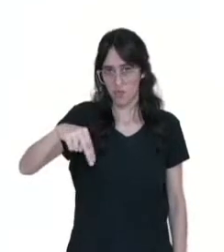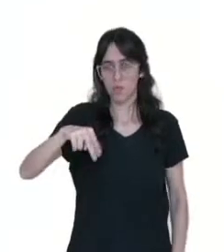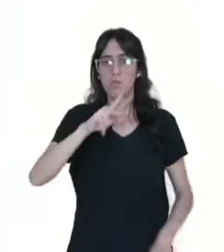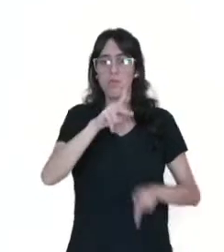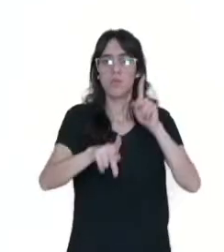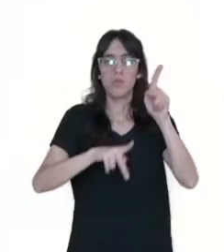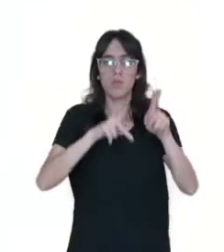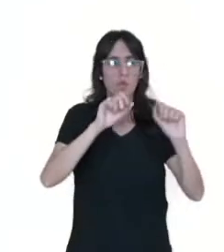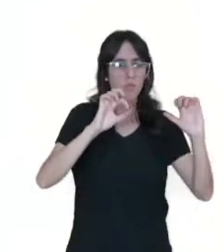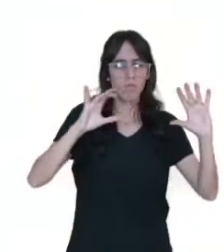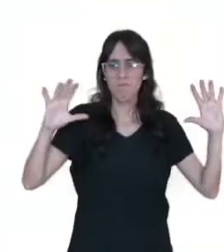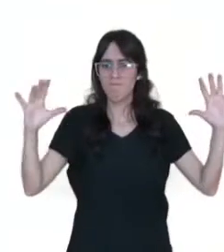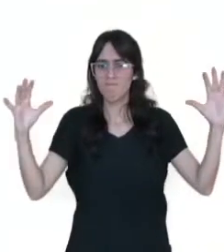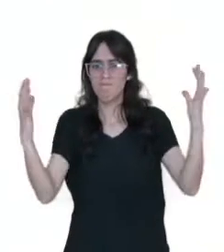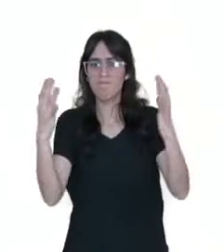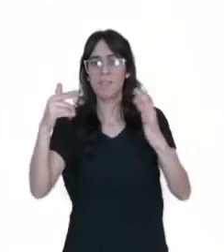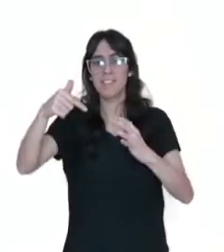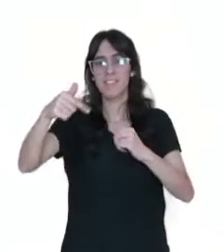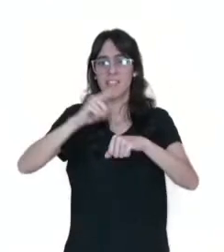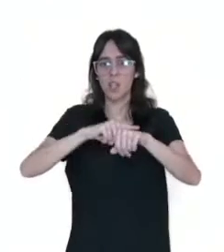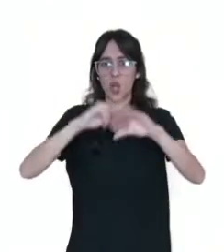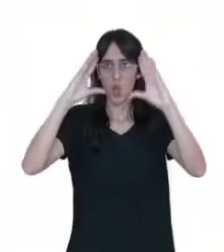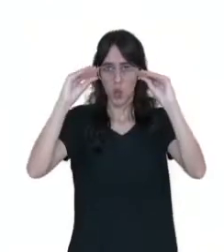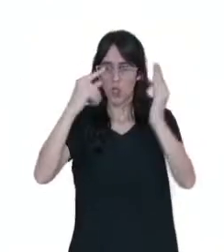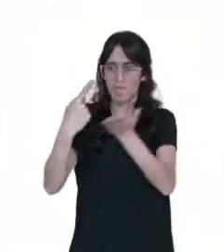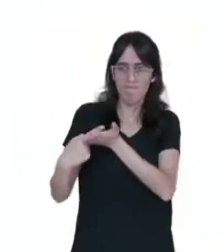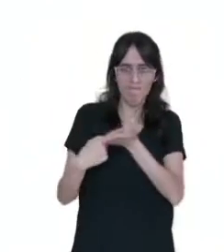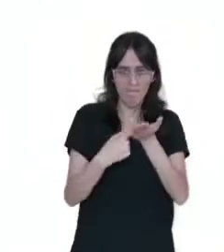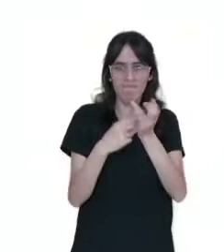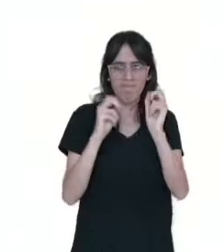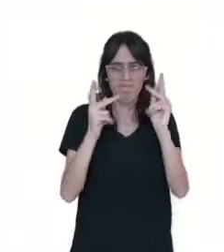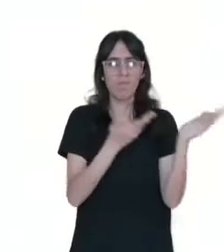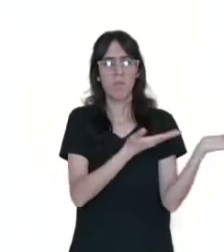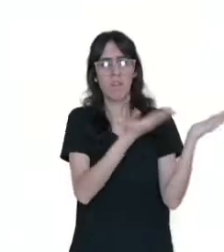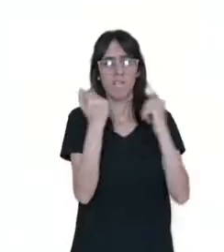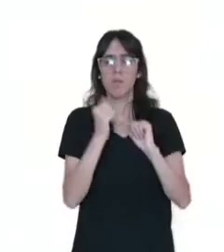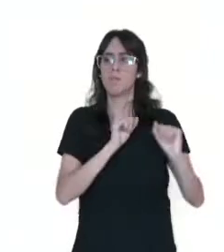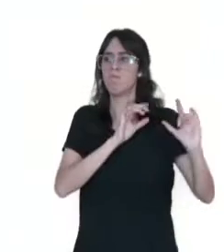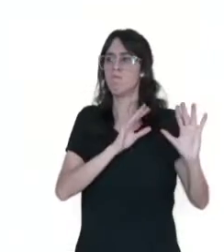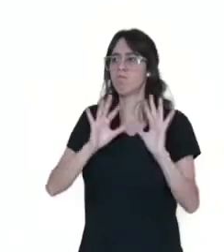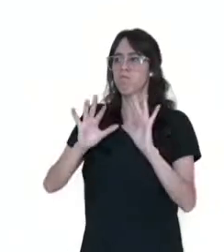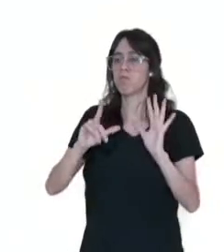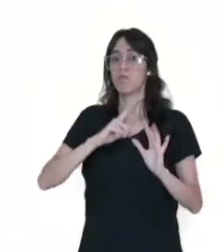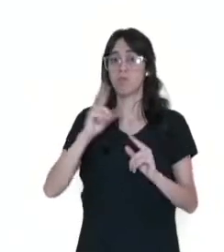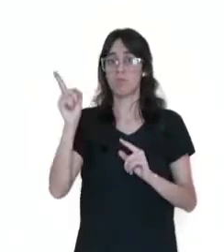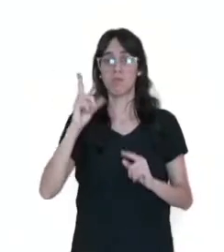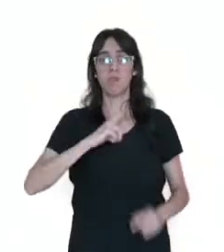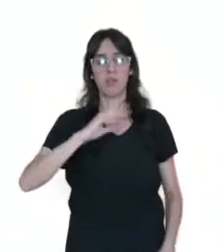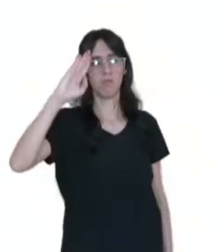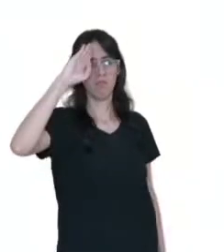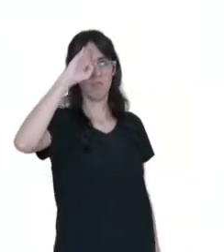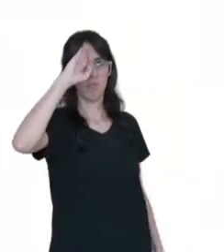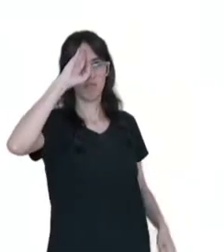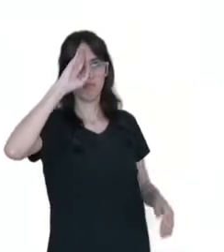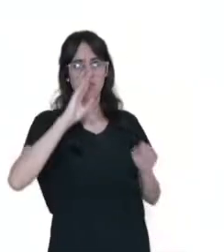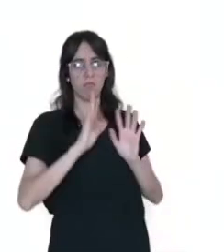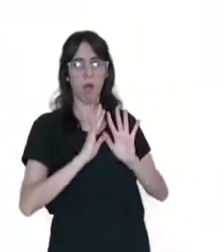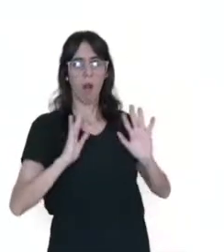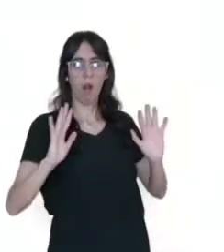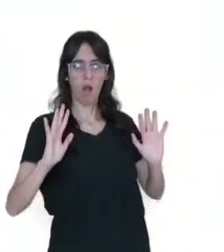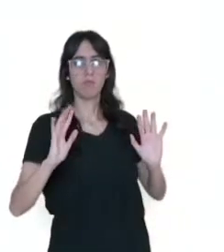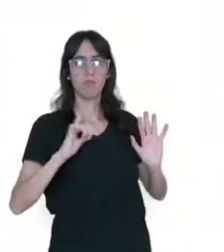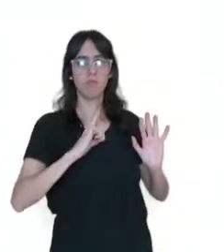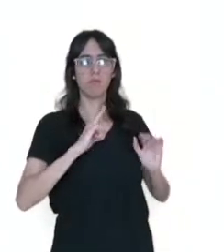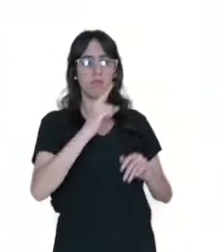7 da noite. Às 10 horas, já estavam a poucos passos dos guardas formados para enfrentá-las. A multidão de